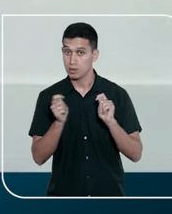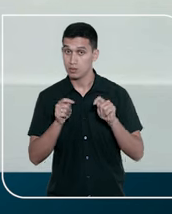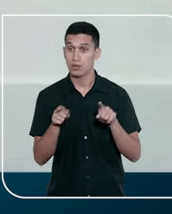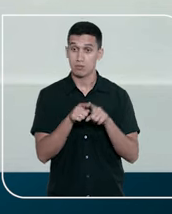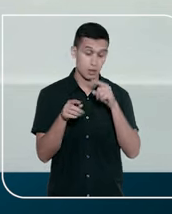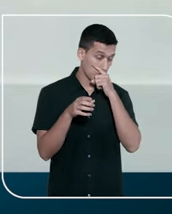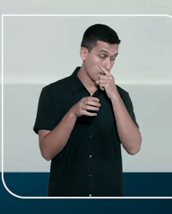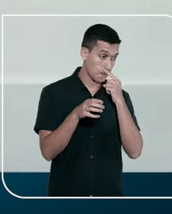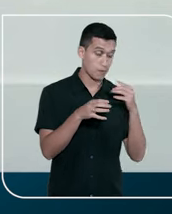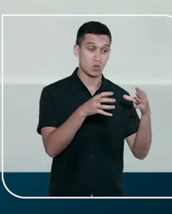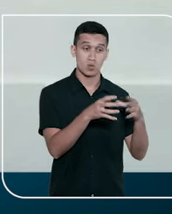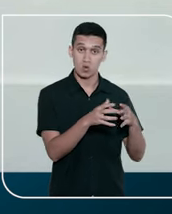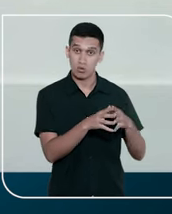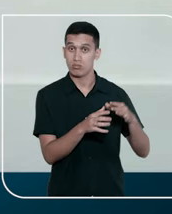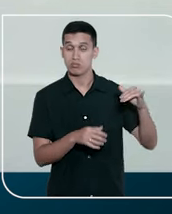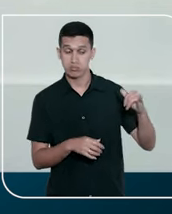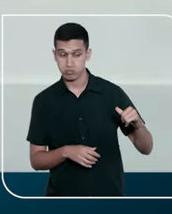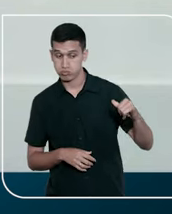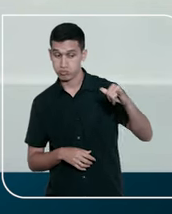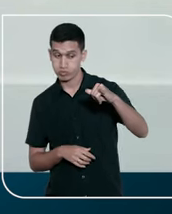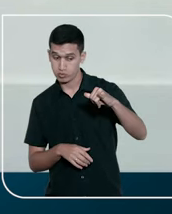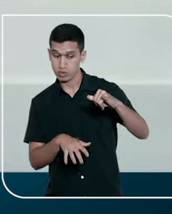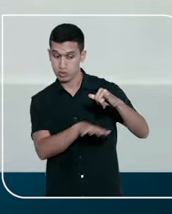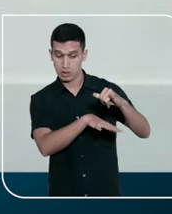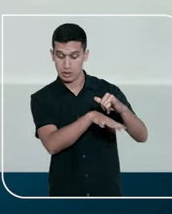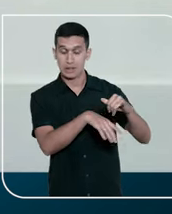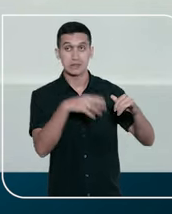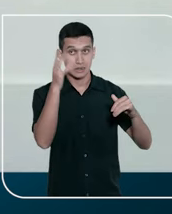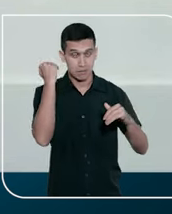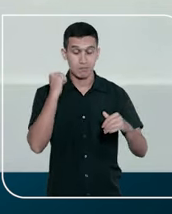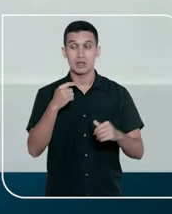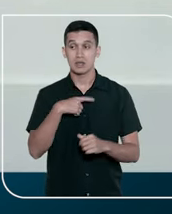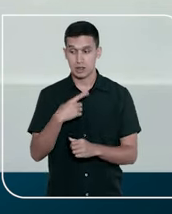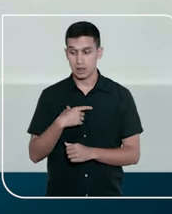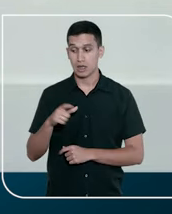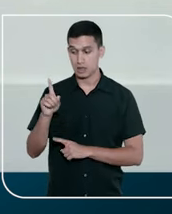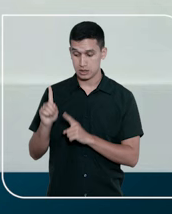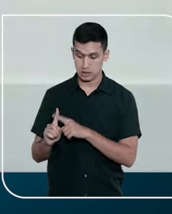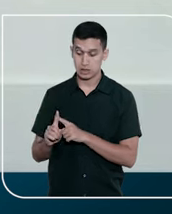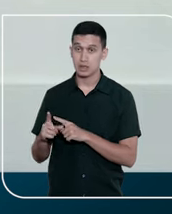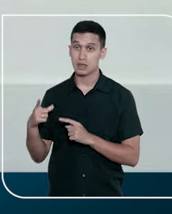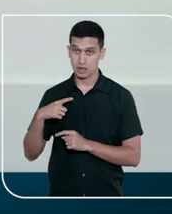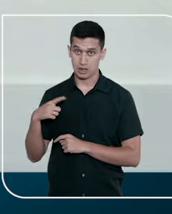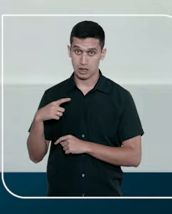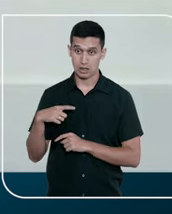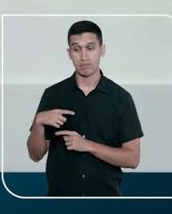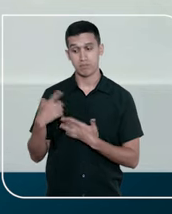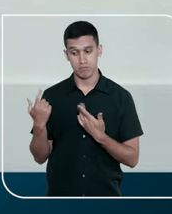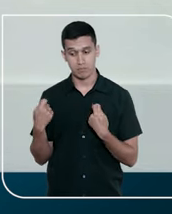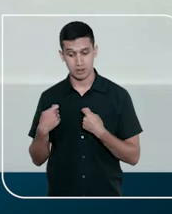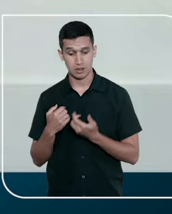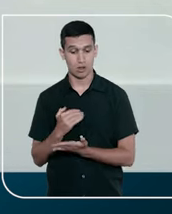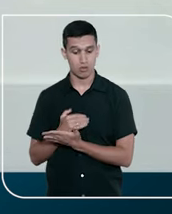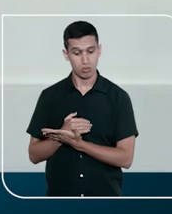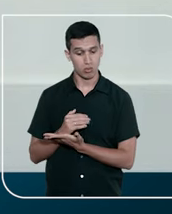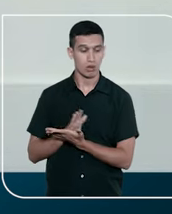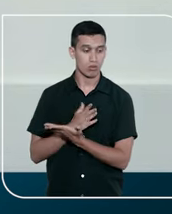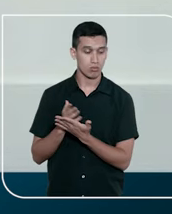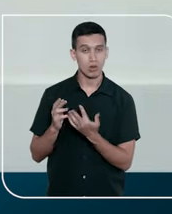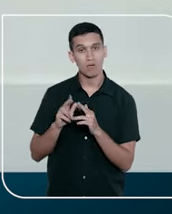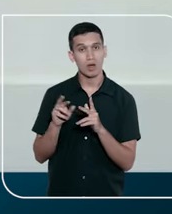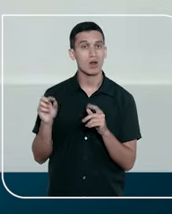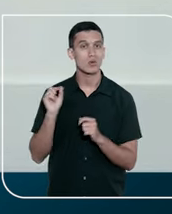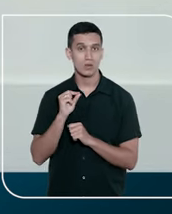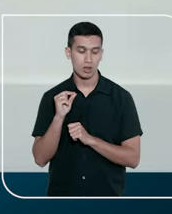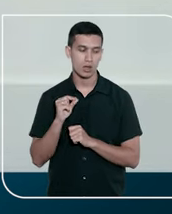esteja avisada que aquele passageiro com uma necessidade especial vai estar embarcando. Então, esse prévio aviso, esse